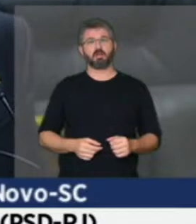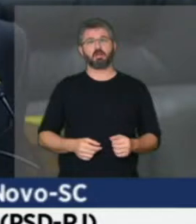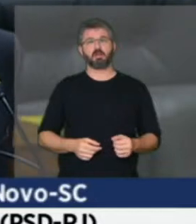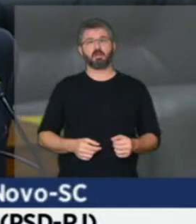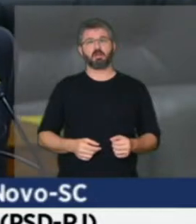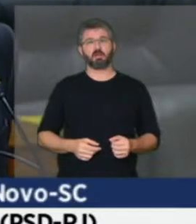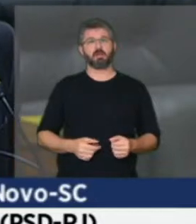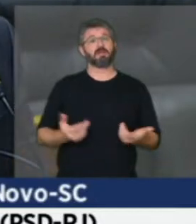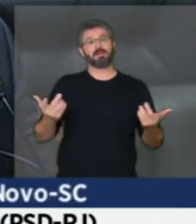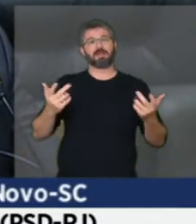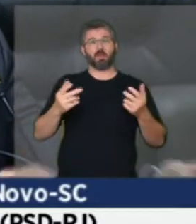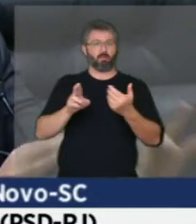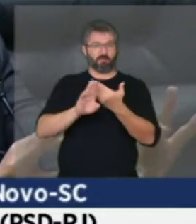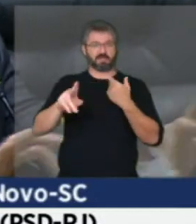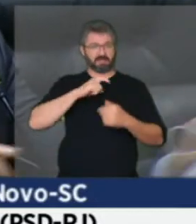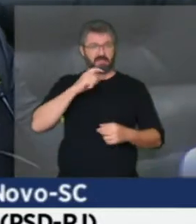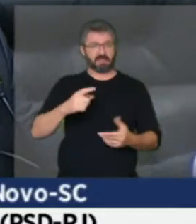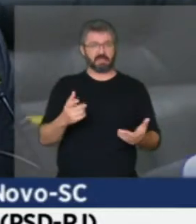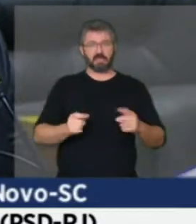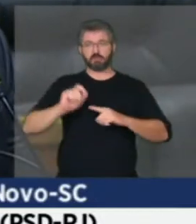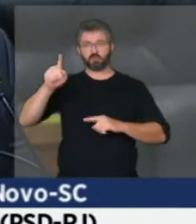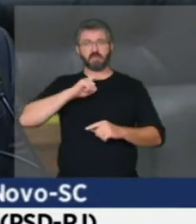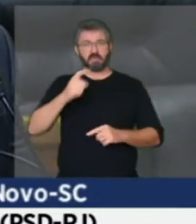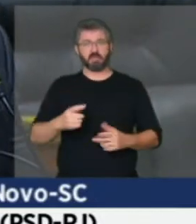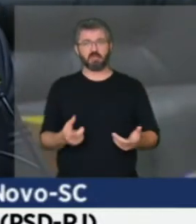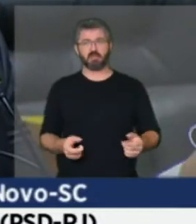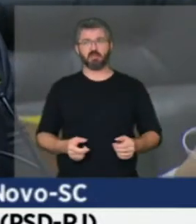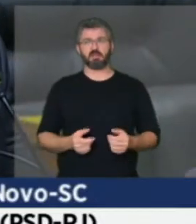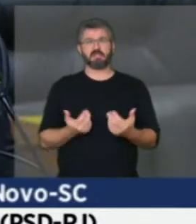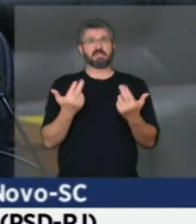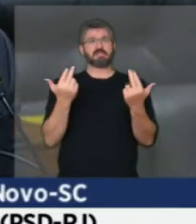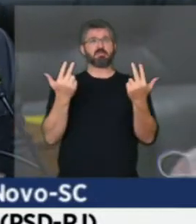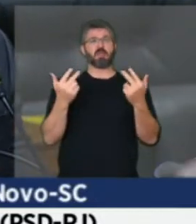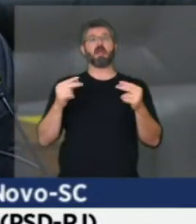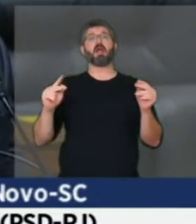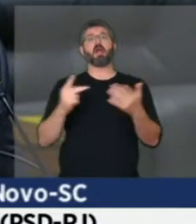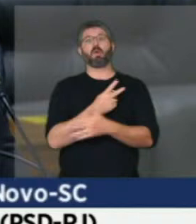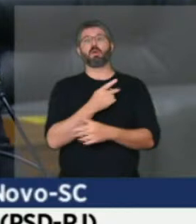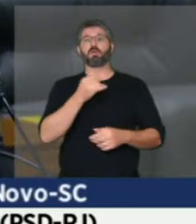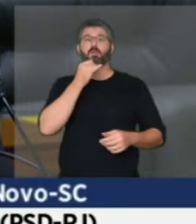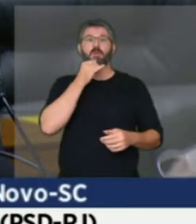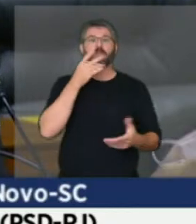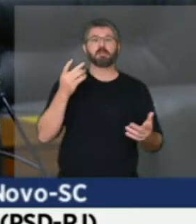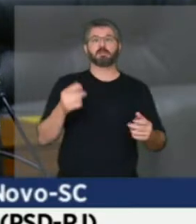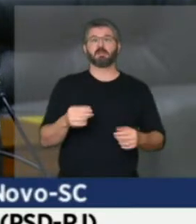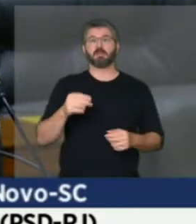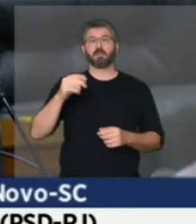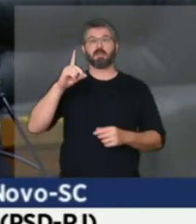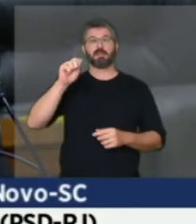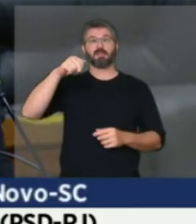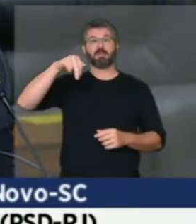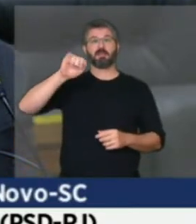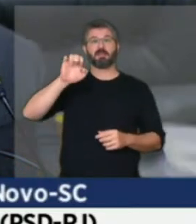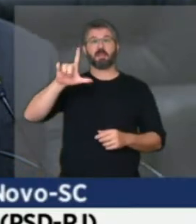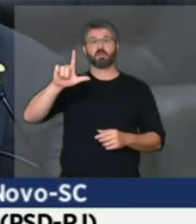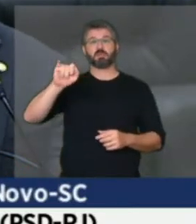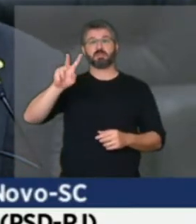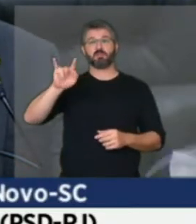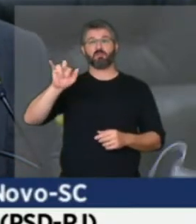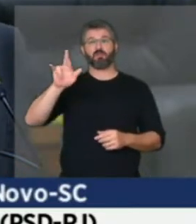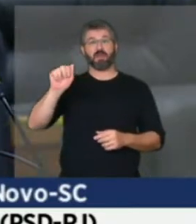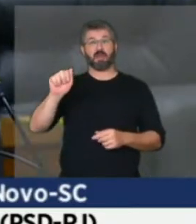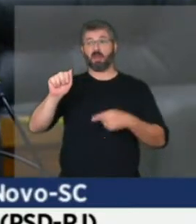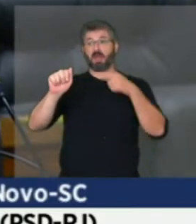Jamais. Não tem qualquer similaridade com os fatos do Daniel Silveira, que, aliás, está